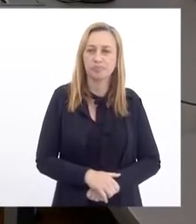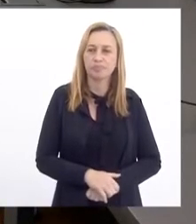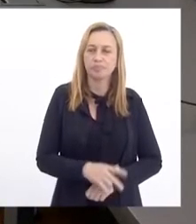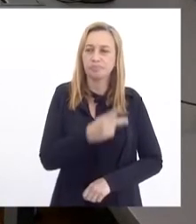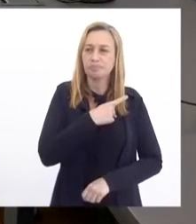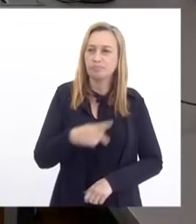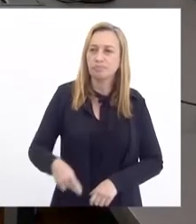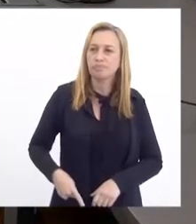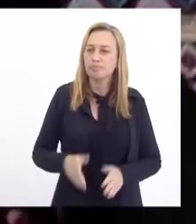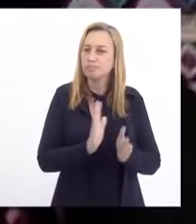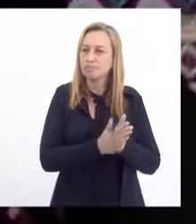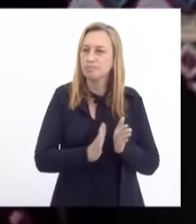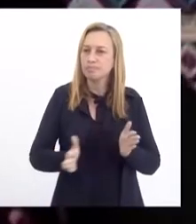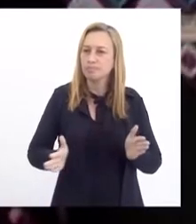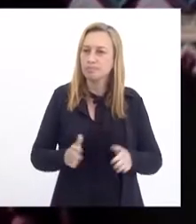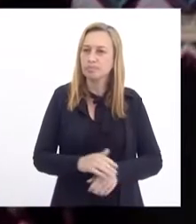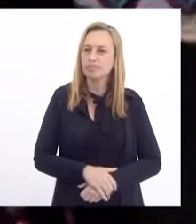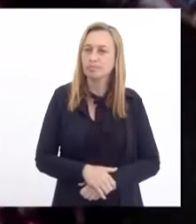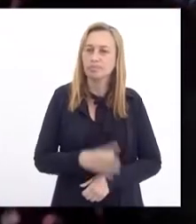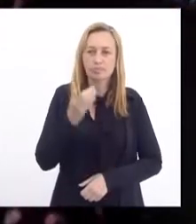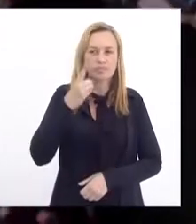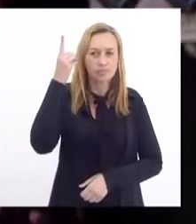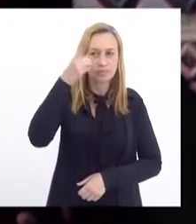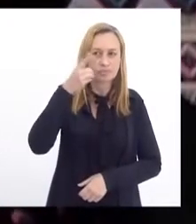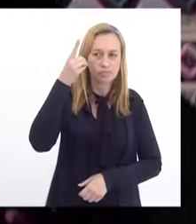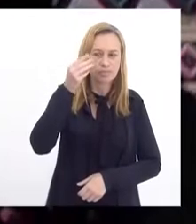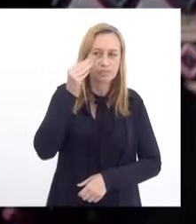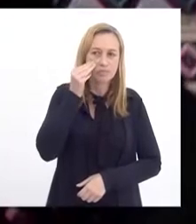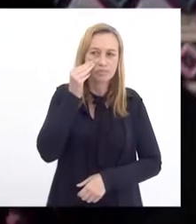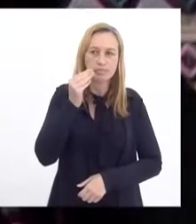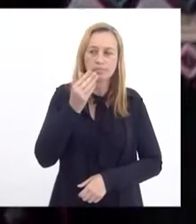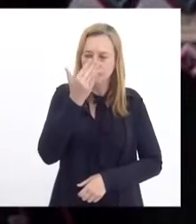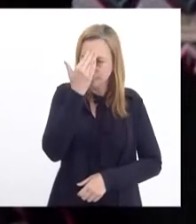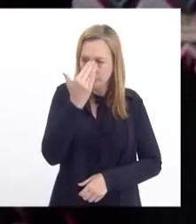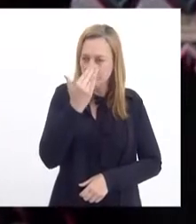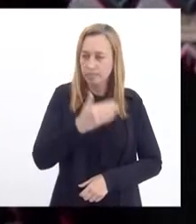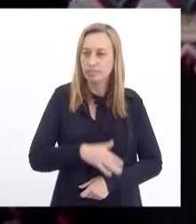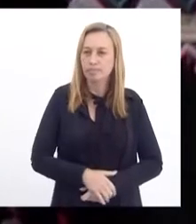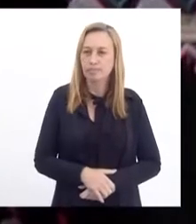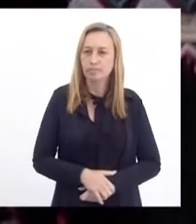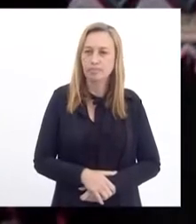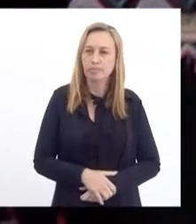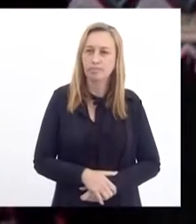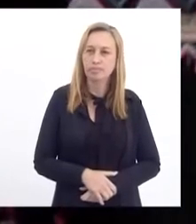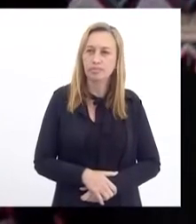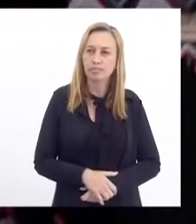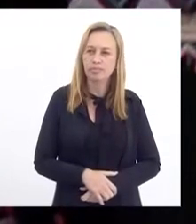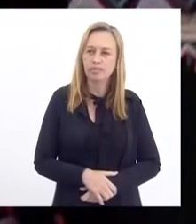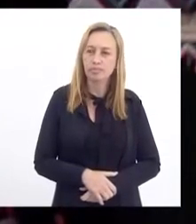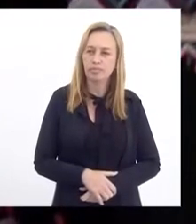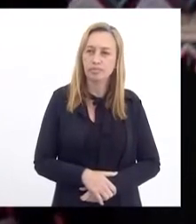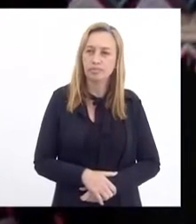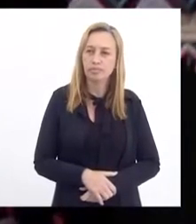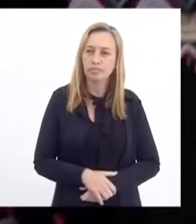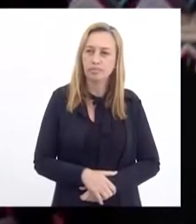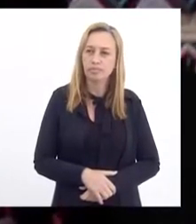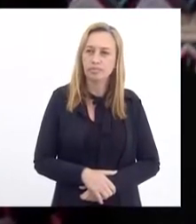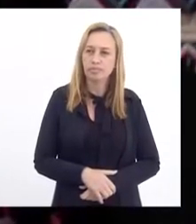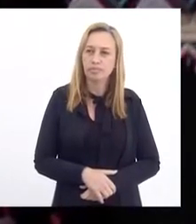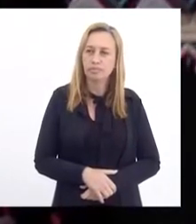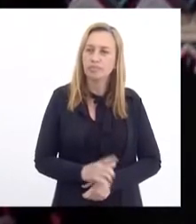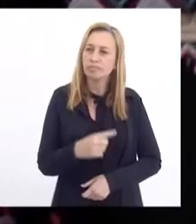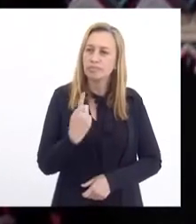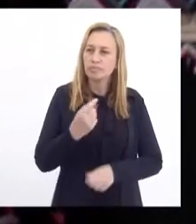Presidente, uma questão de ordem. Deputada Mônica. Obrigada. Tem uma sinalização da